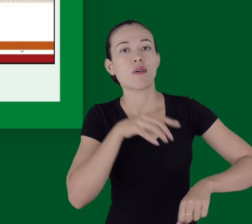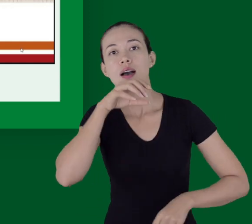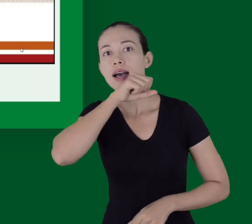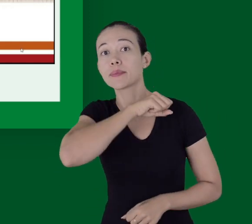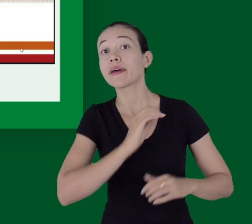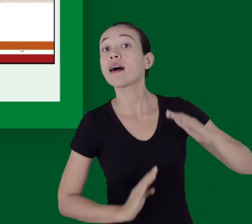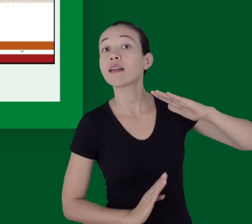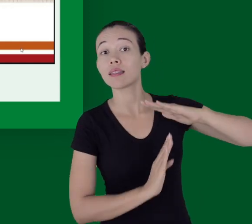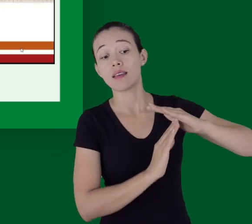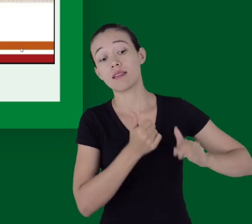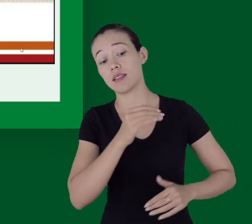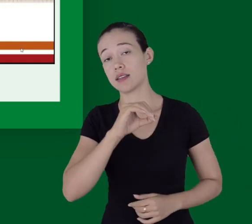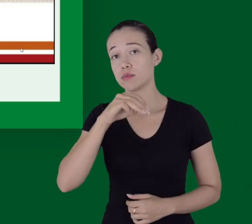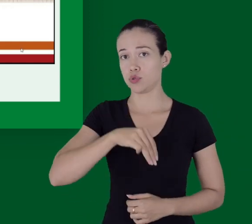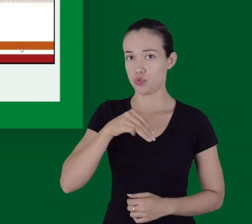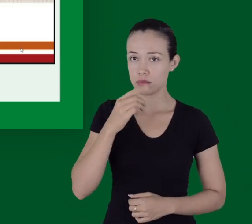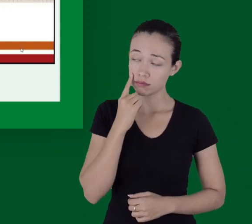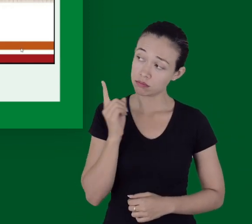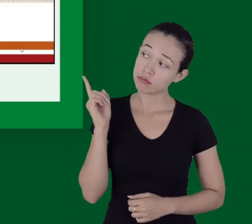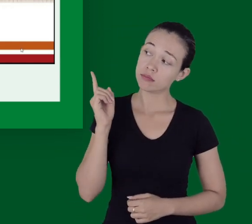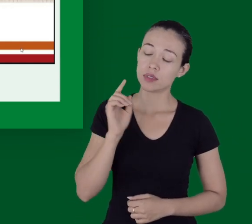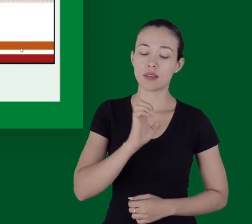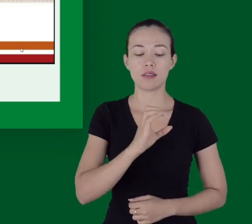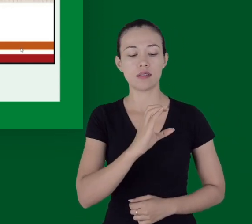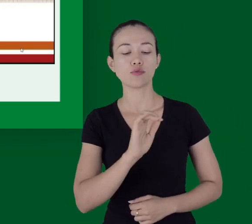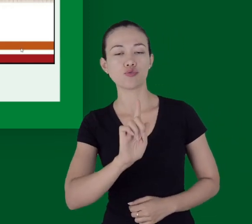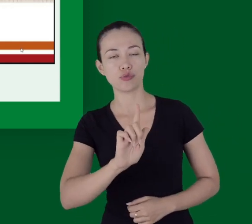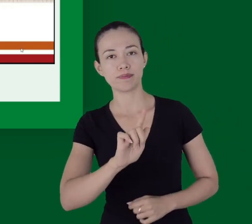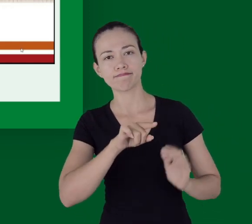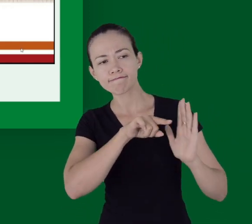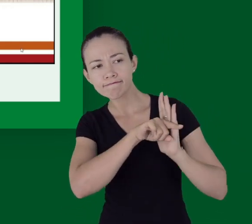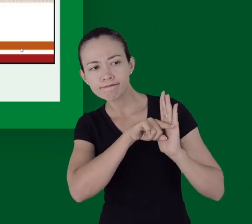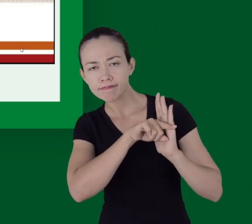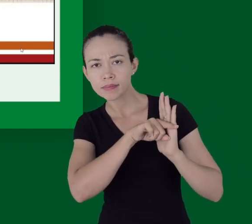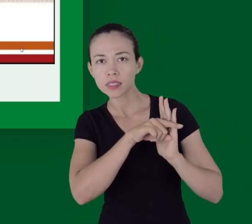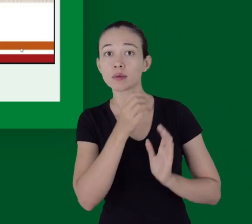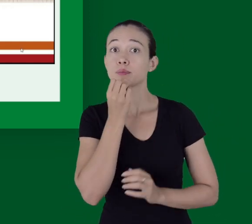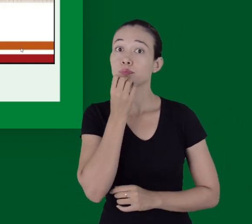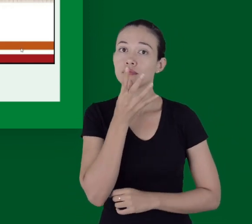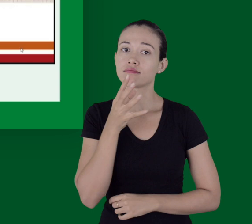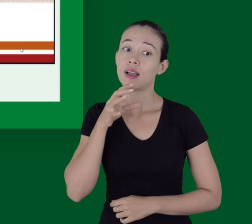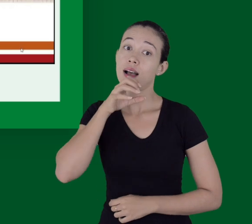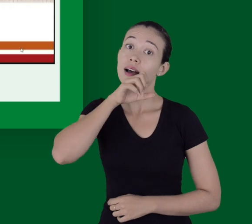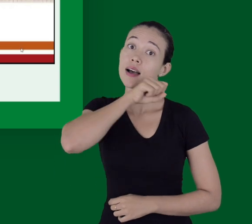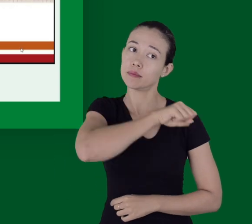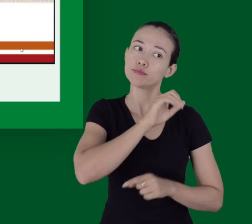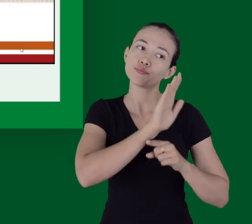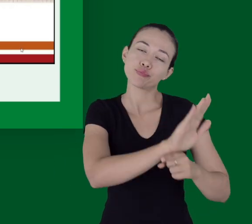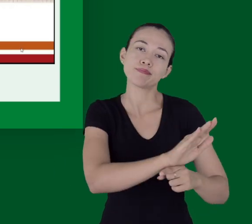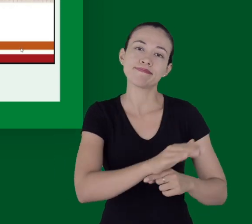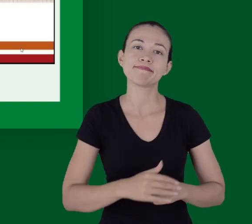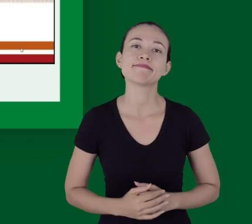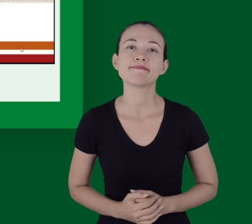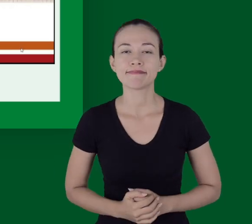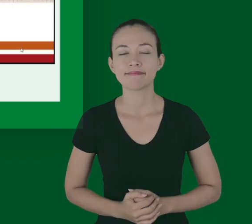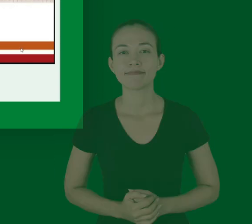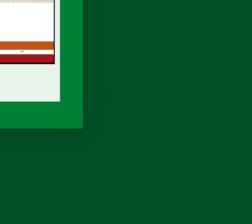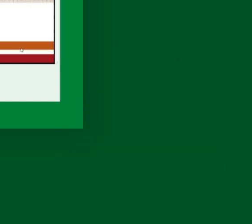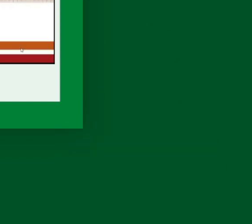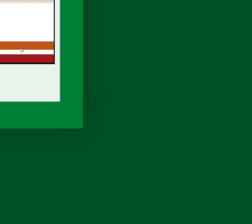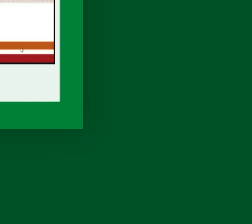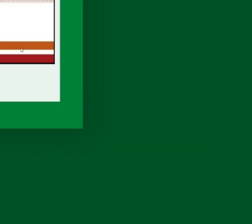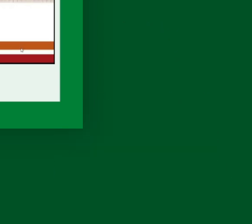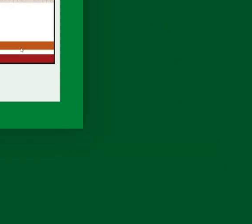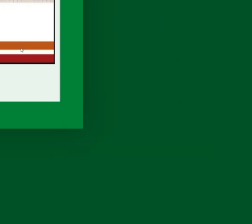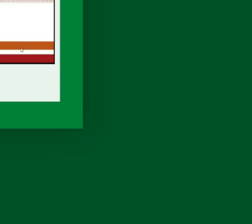levar a ser esse diagnóstico. Então, fazer o eletro no máximo 10 minutos desse primeiro contato com o paciente, tá? Quanto mais rápido,